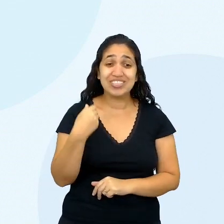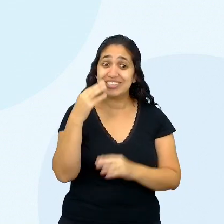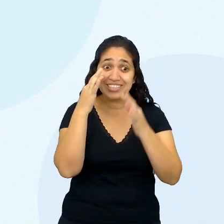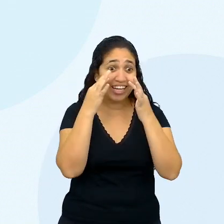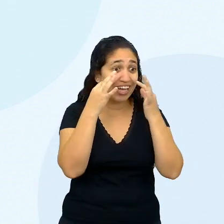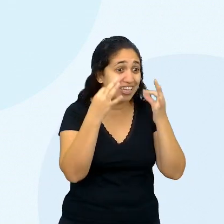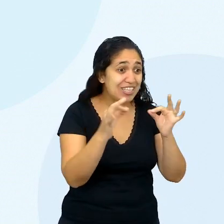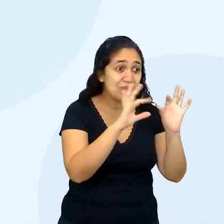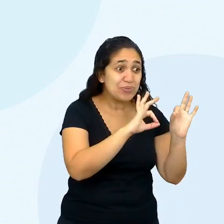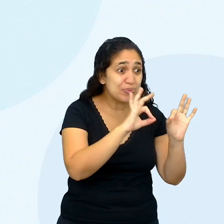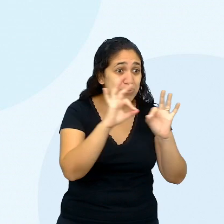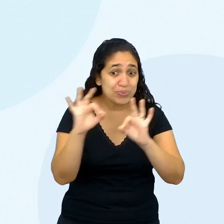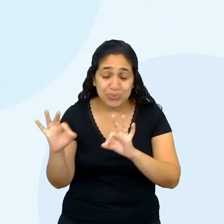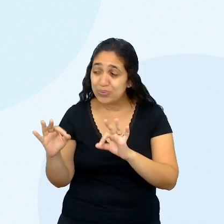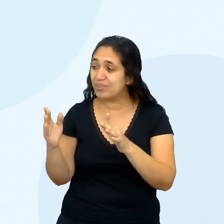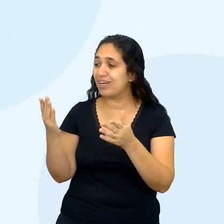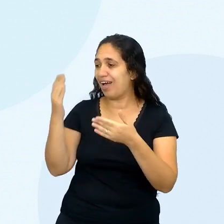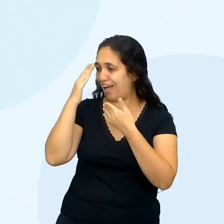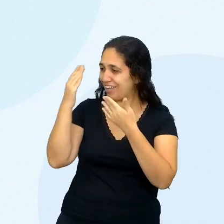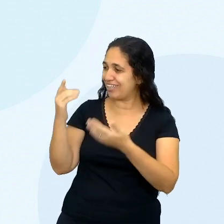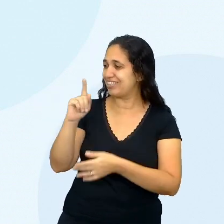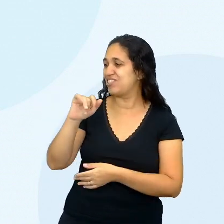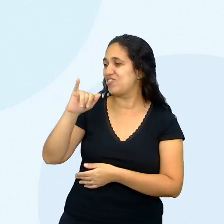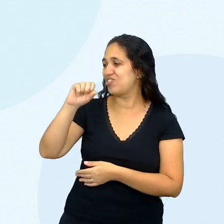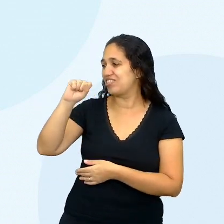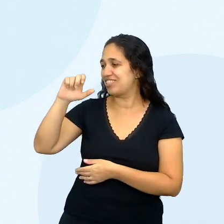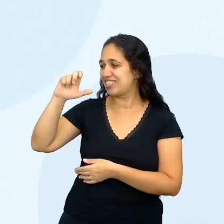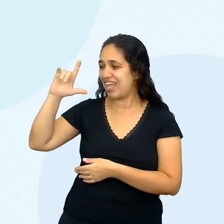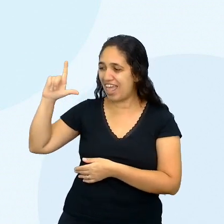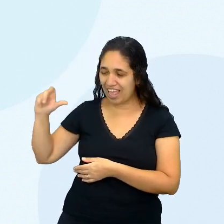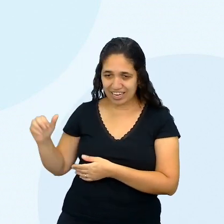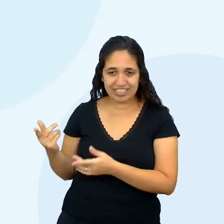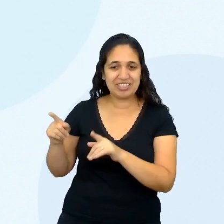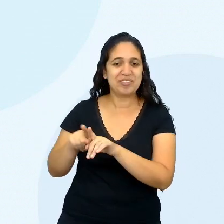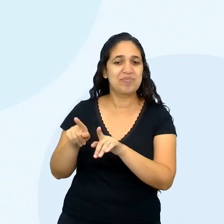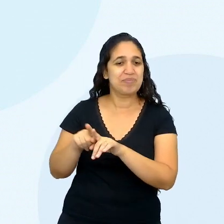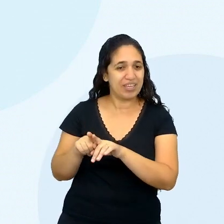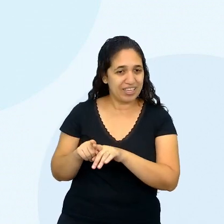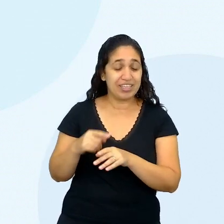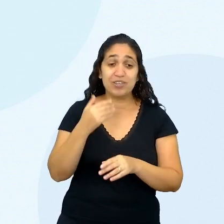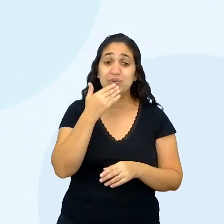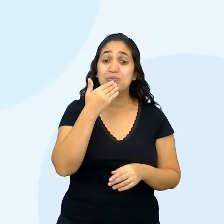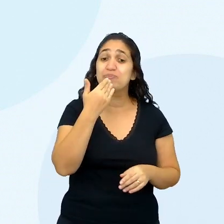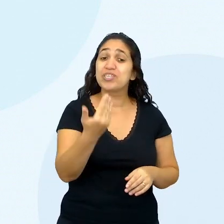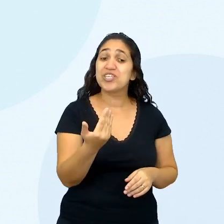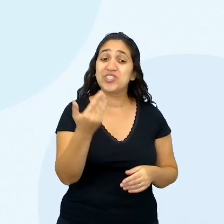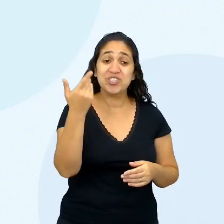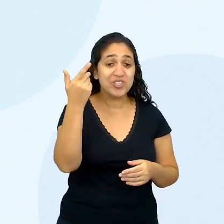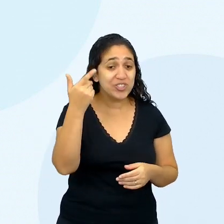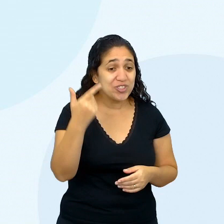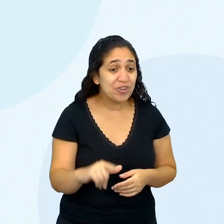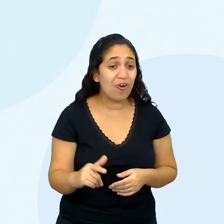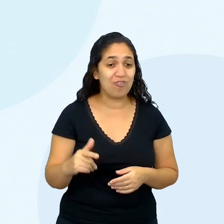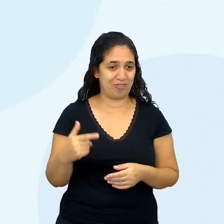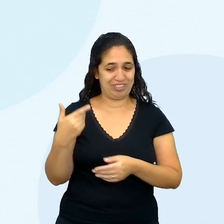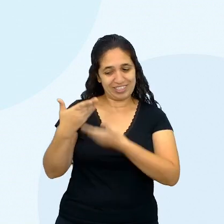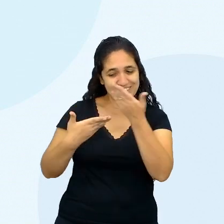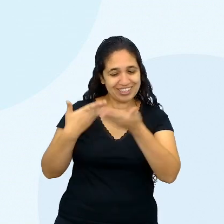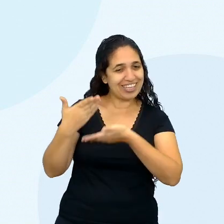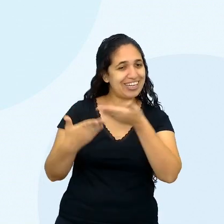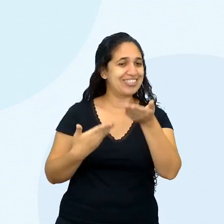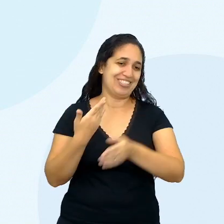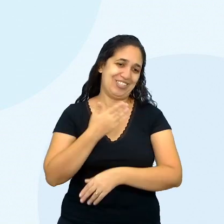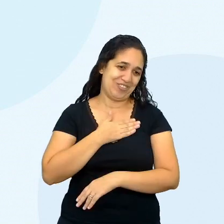né? Agradeço também a Gisele, que está fazendo aí uma seleção de algumas respostas. E vou pedir para vocês, mais uma vez, interagirem um pouco comigo